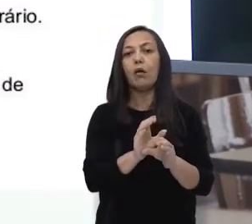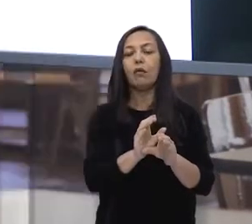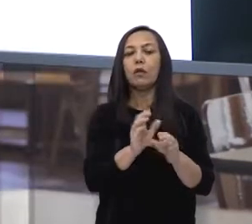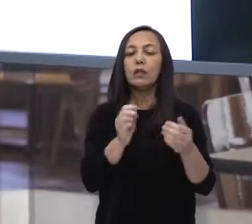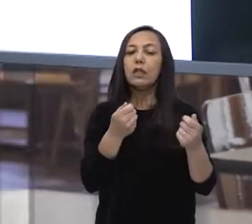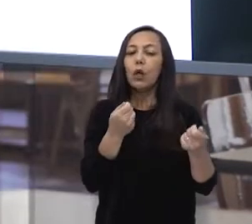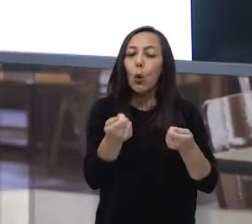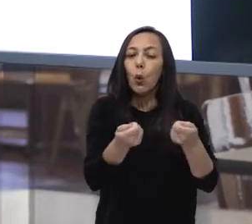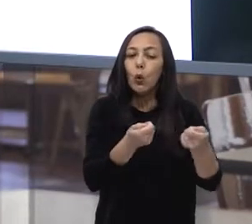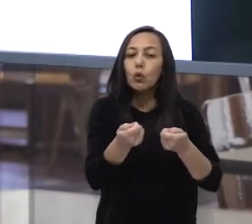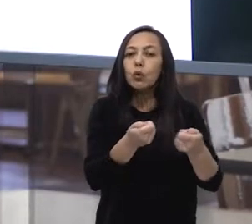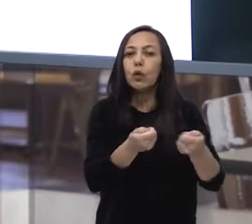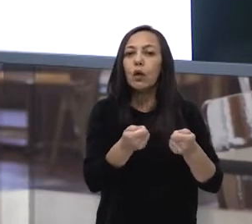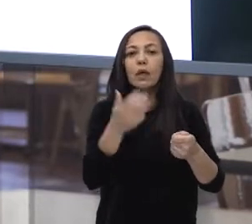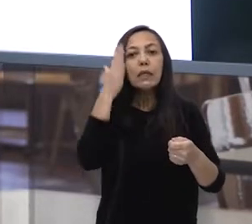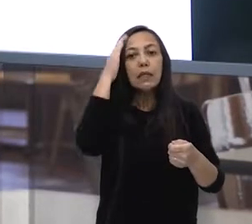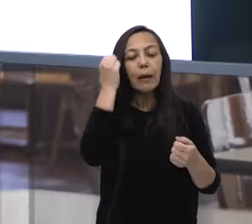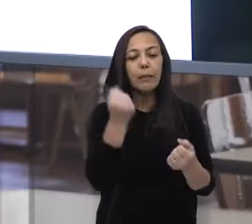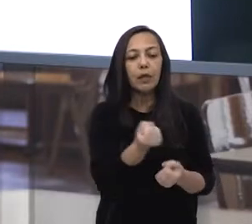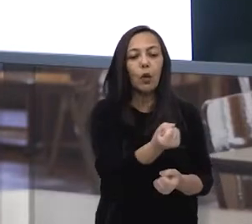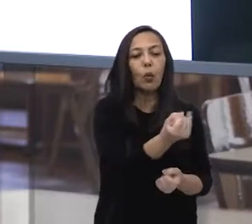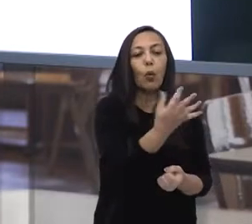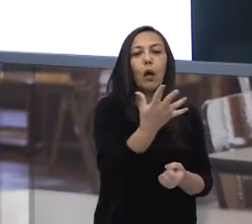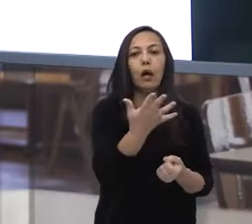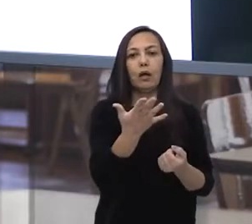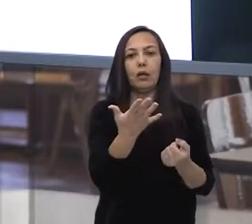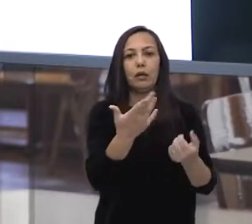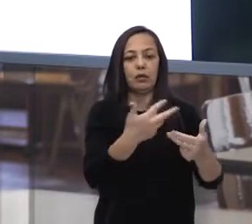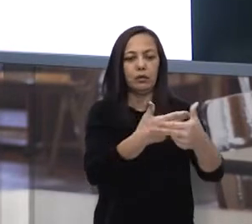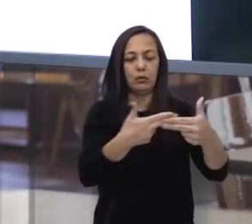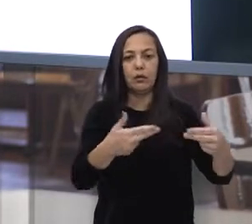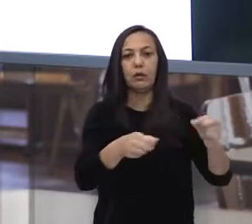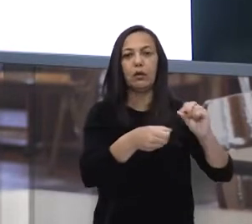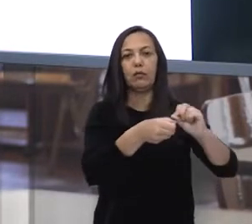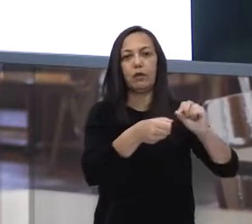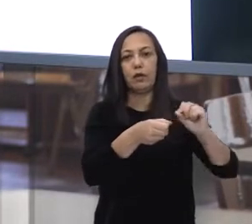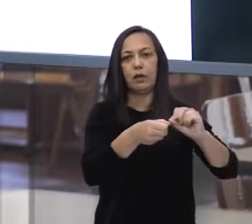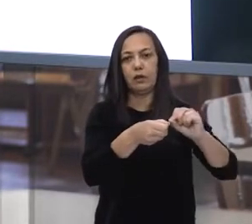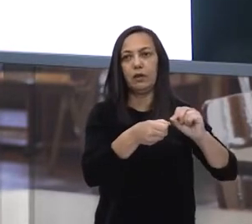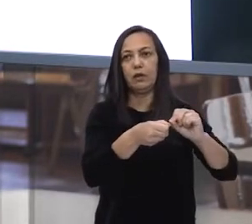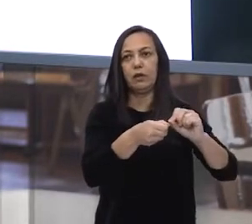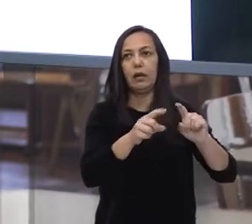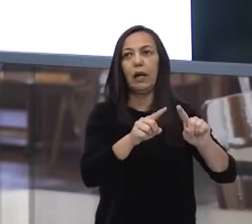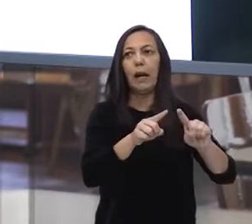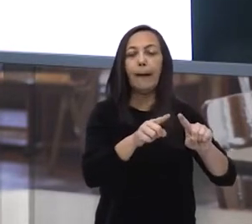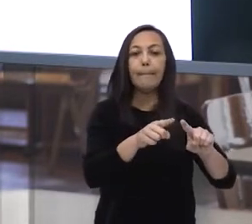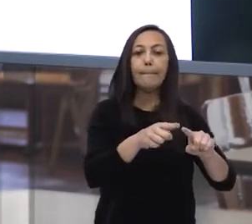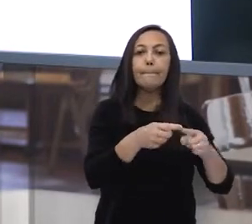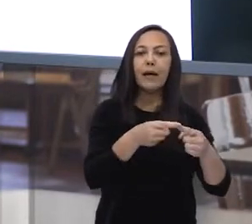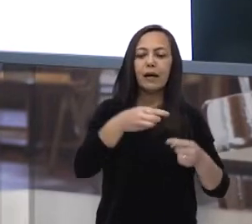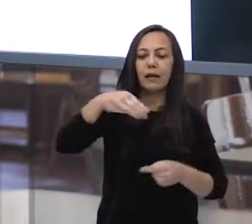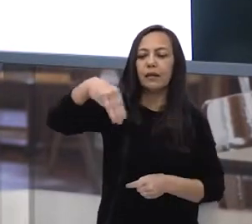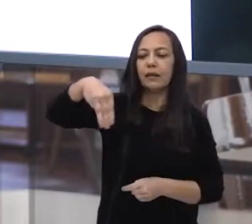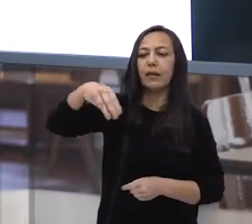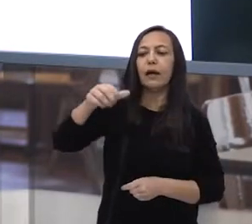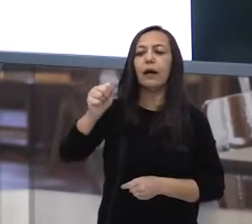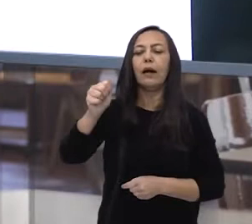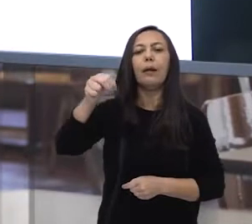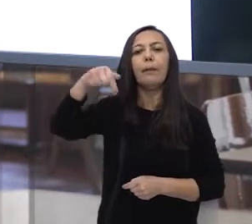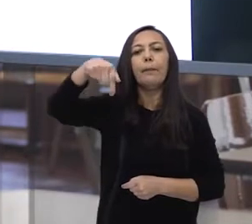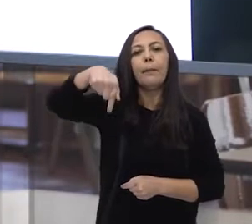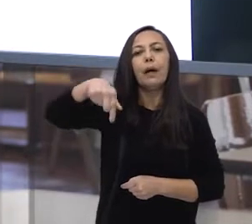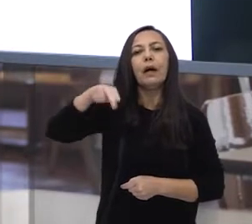produção, eles sabiam quantos produtos tinham feito. Já na maquinofatura, que já é, digamos, uma evolução